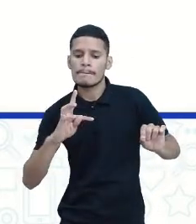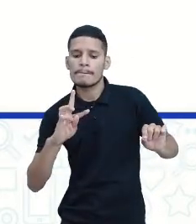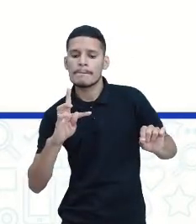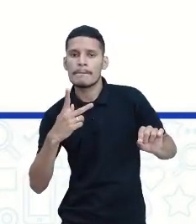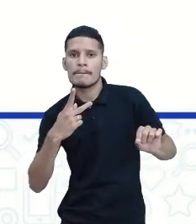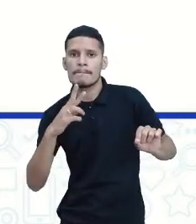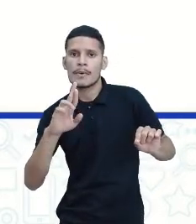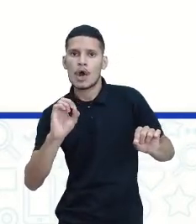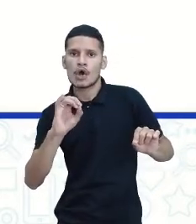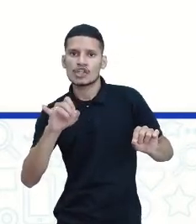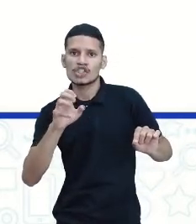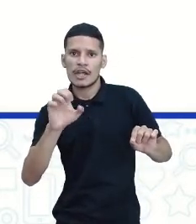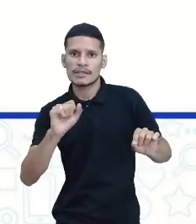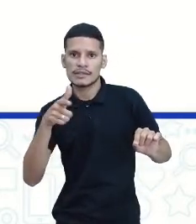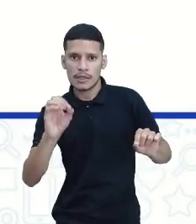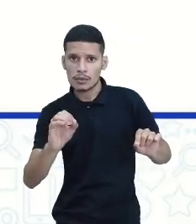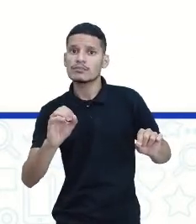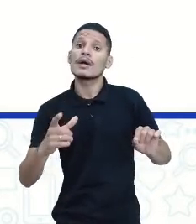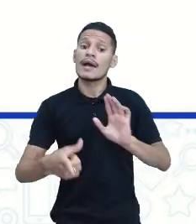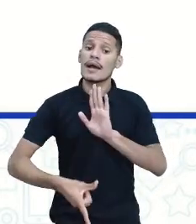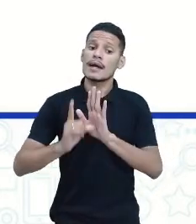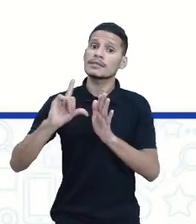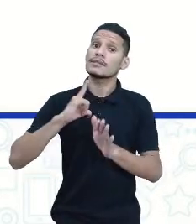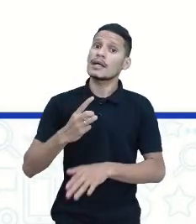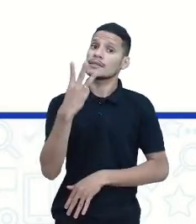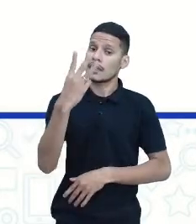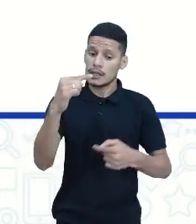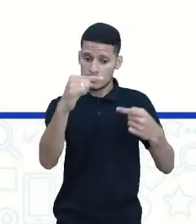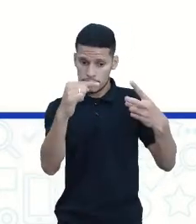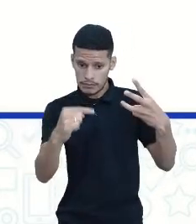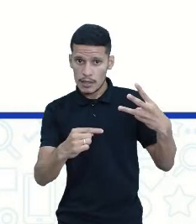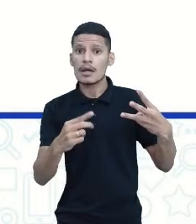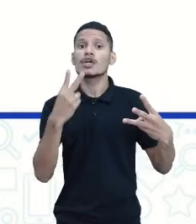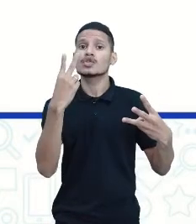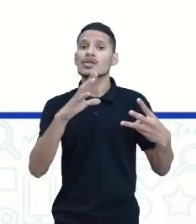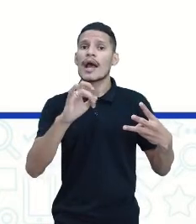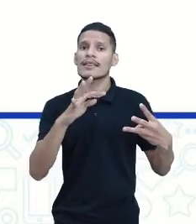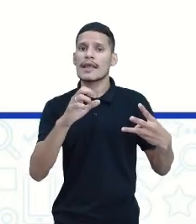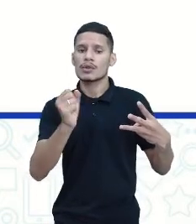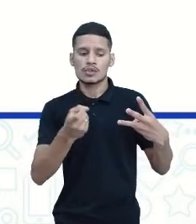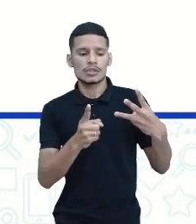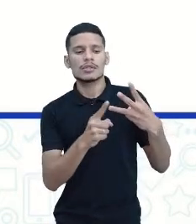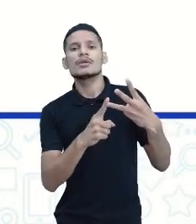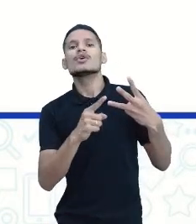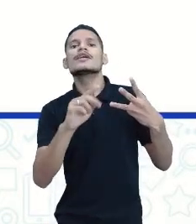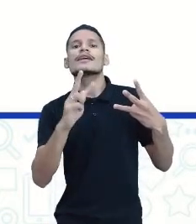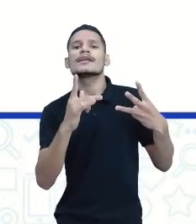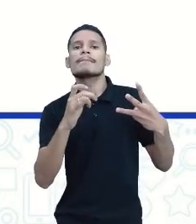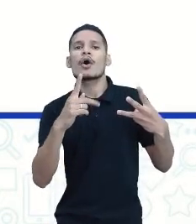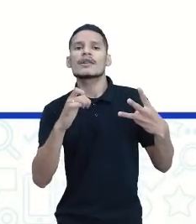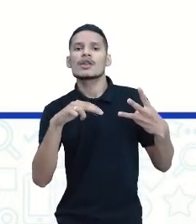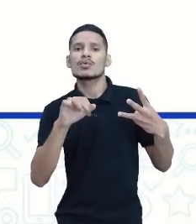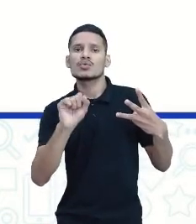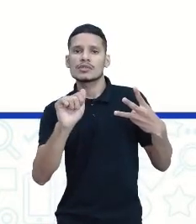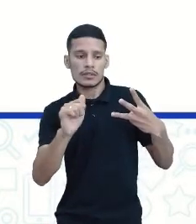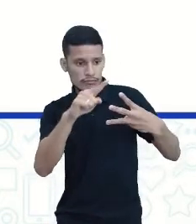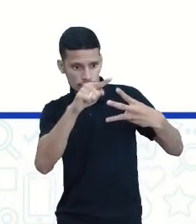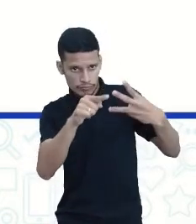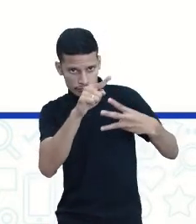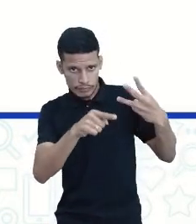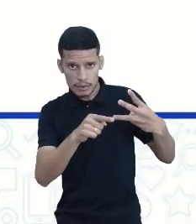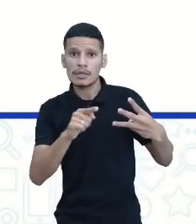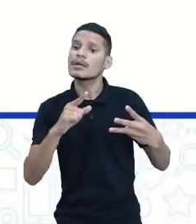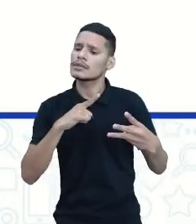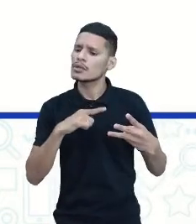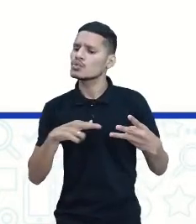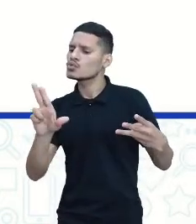antes a gente tinha 3 elementos no triângulo retângulo. Eram 2 catetos e uma hipotenusa. E aí a gente utilizava outras relações,